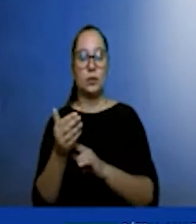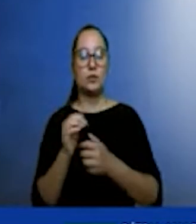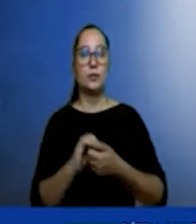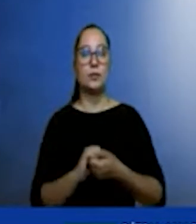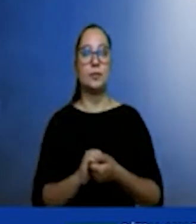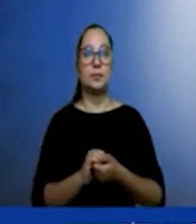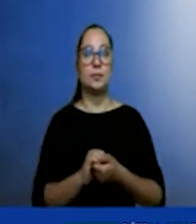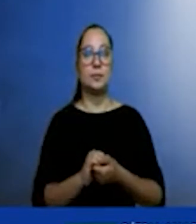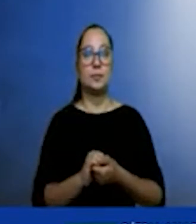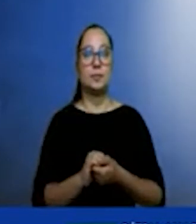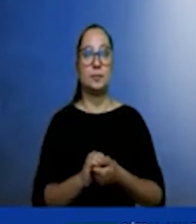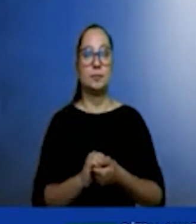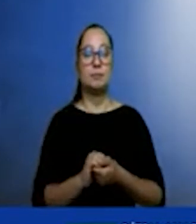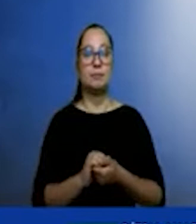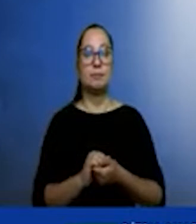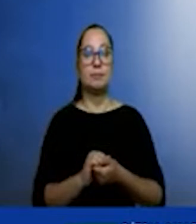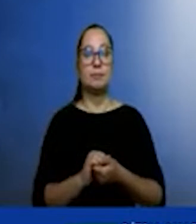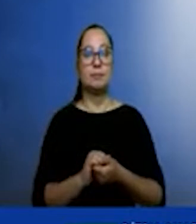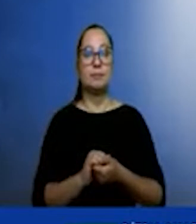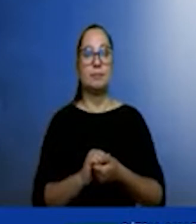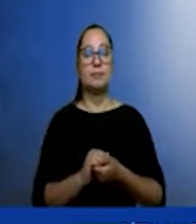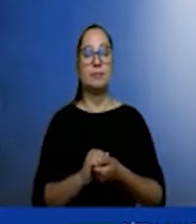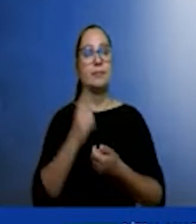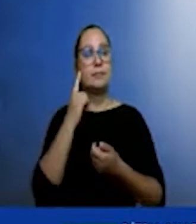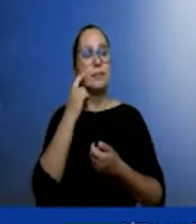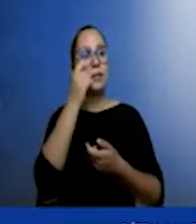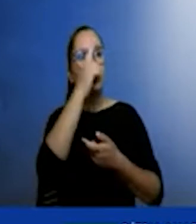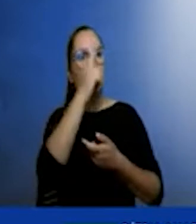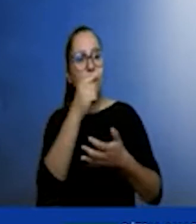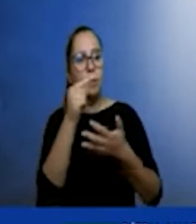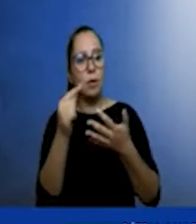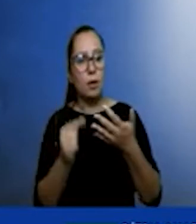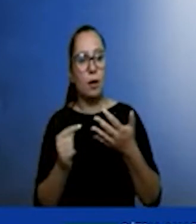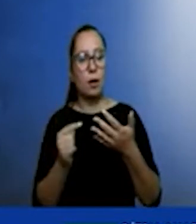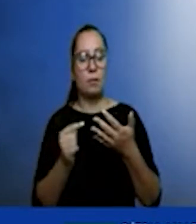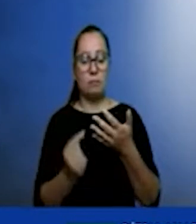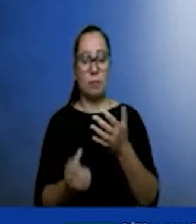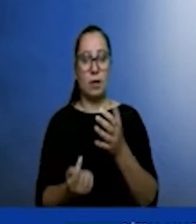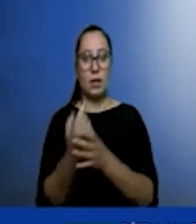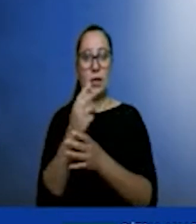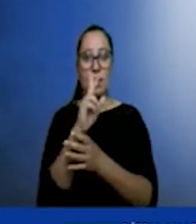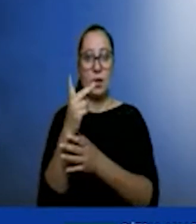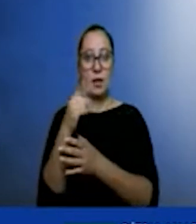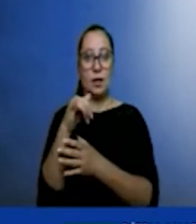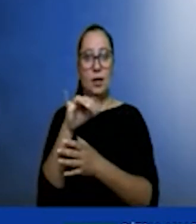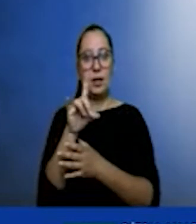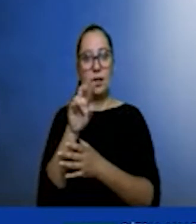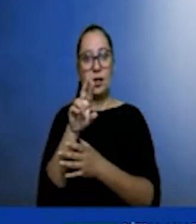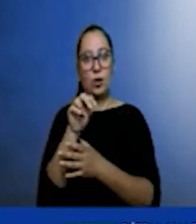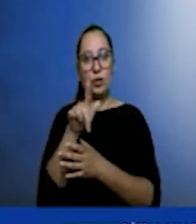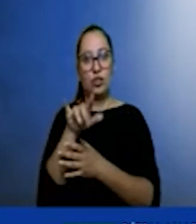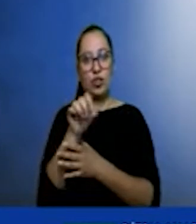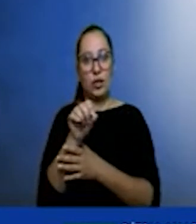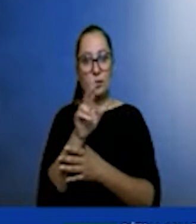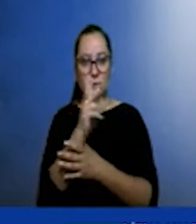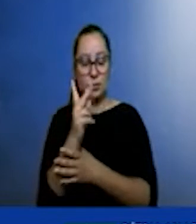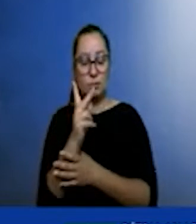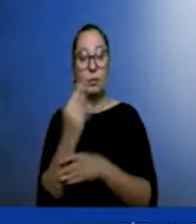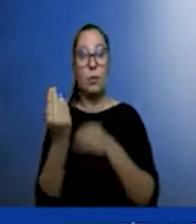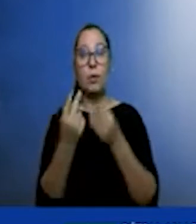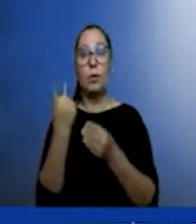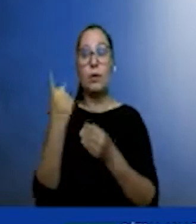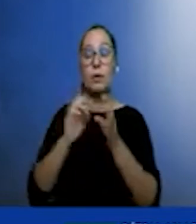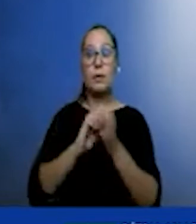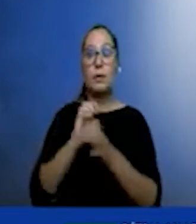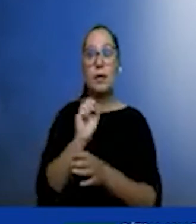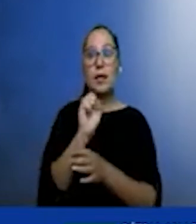Hidrogênio. E CCUS, falamos aqui de solar, todos os insumos para produção de hidrogênio. Como é que está a visão da Shell nesse aspecto? Eu não